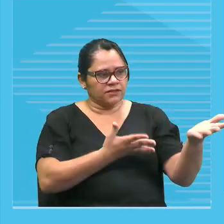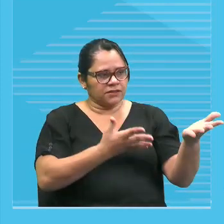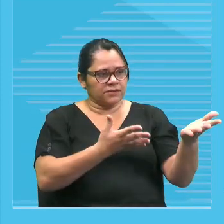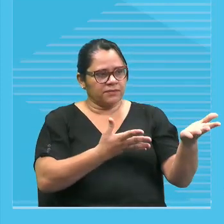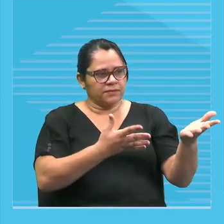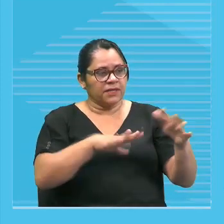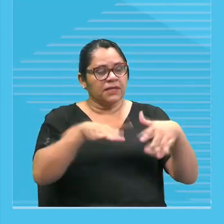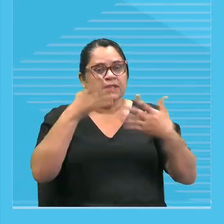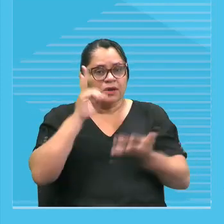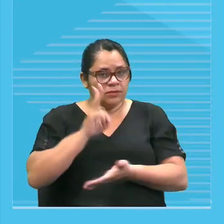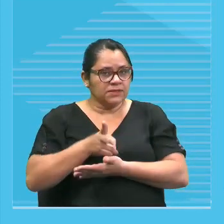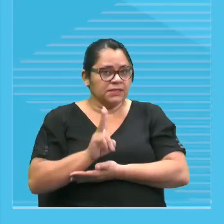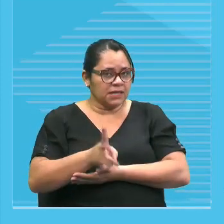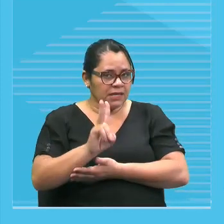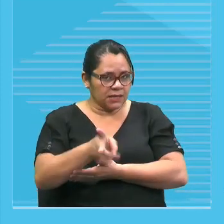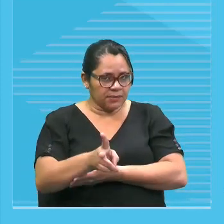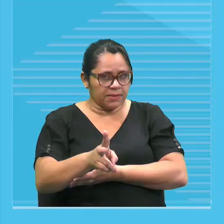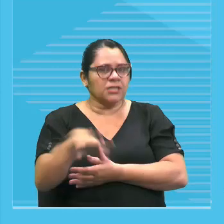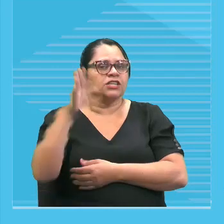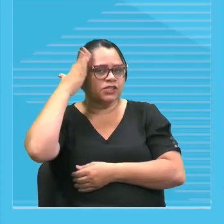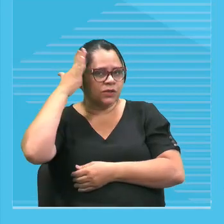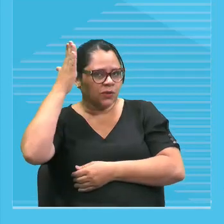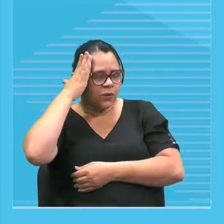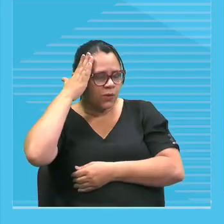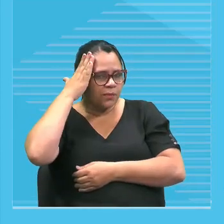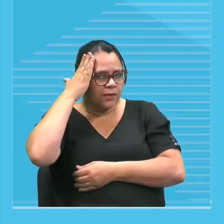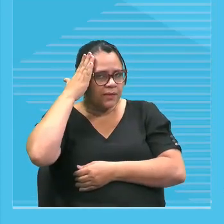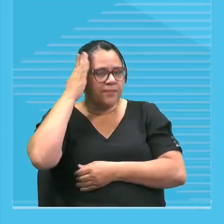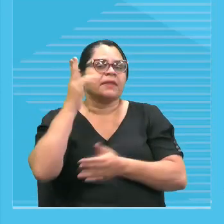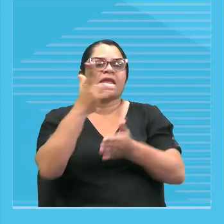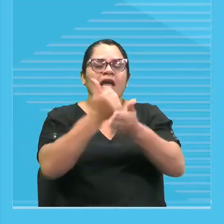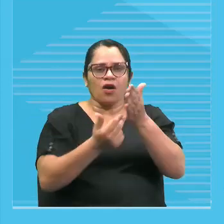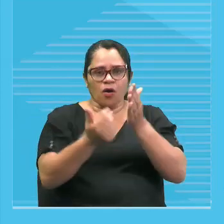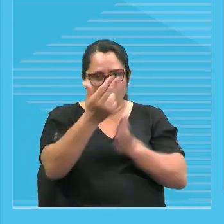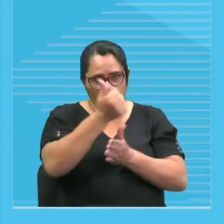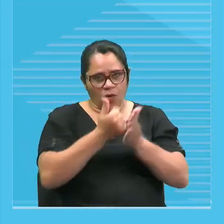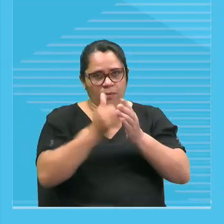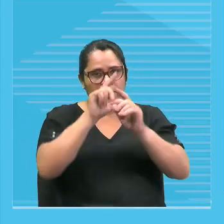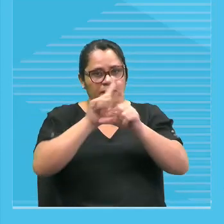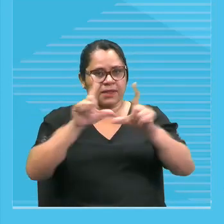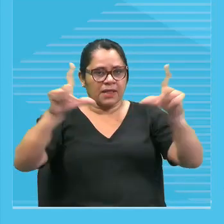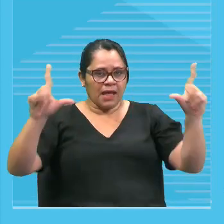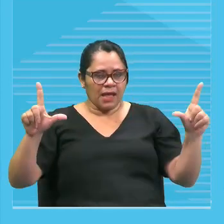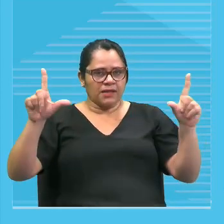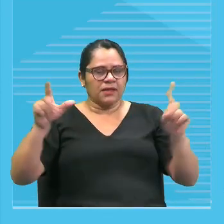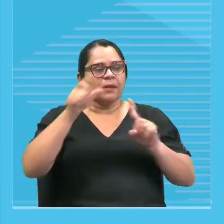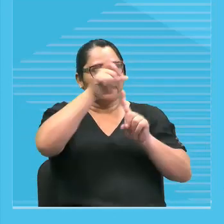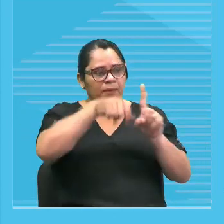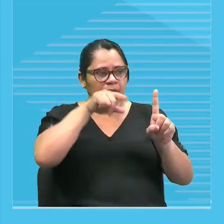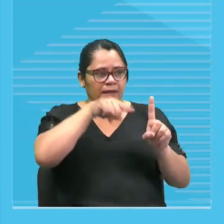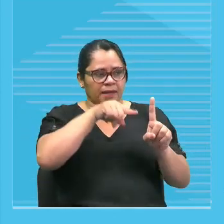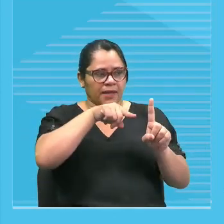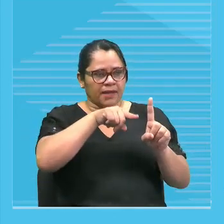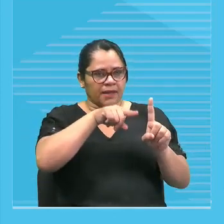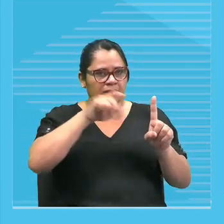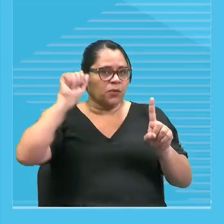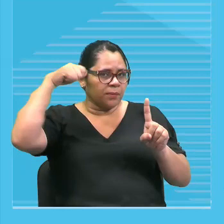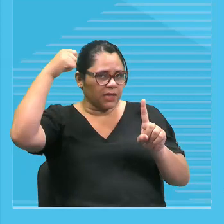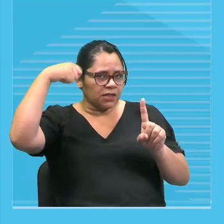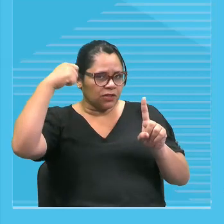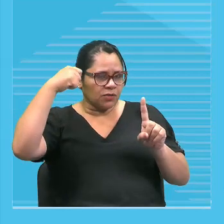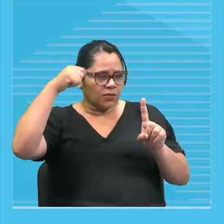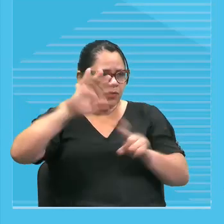sempre se soube que a obra tinha sido pintado por acesso rolar se sempre se soubesse não era nem notícia